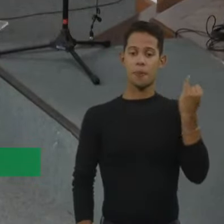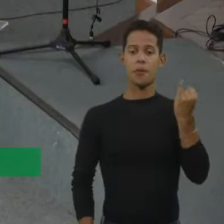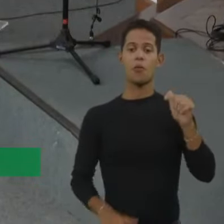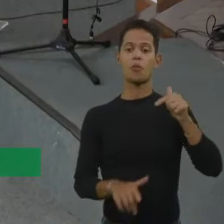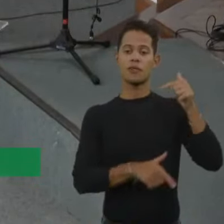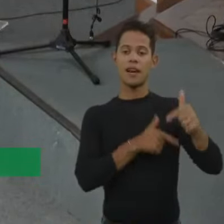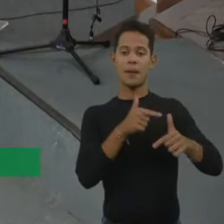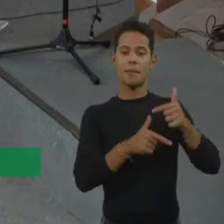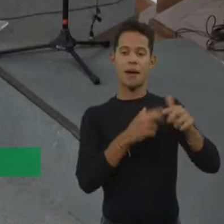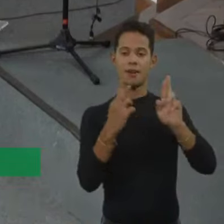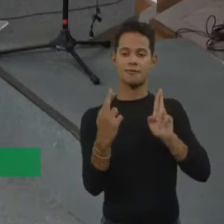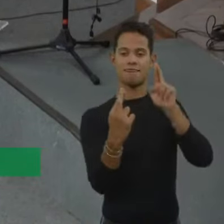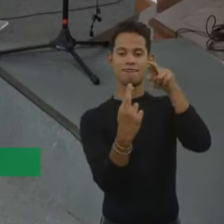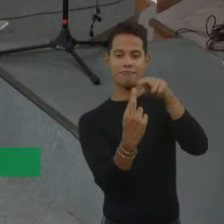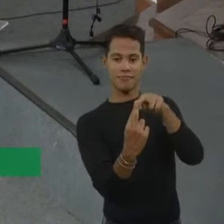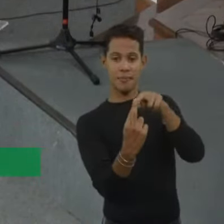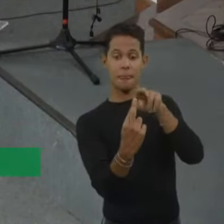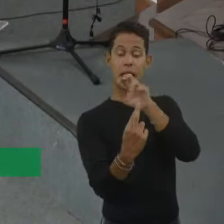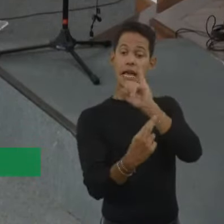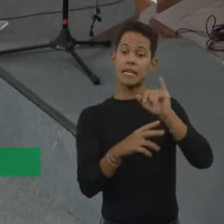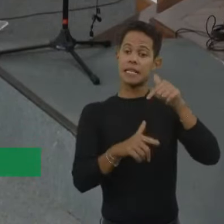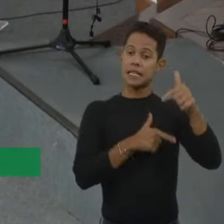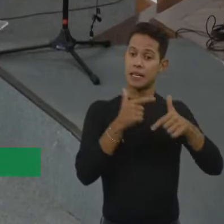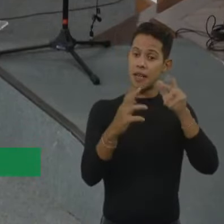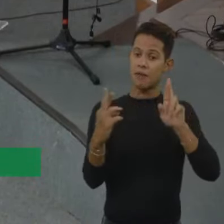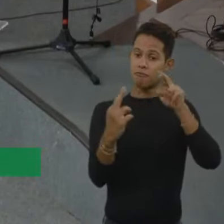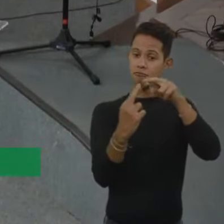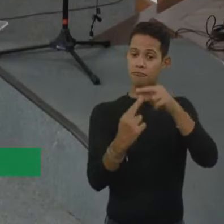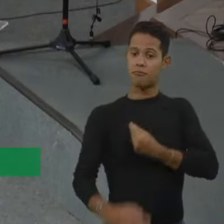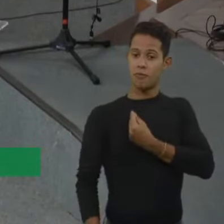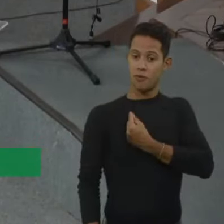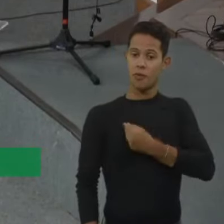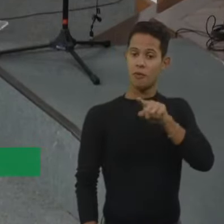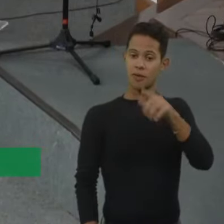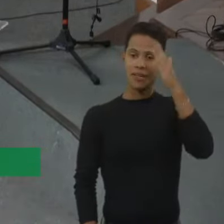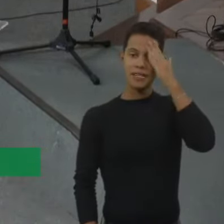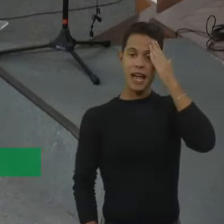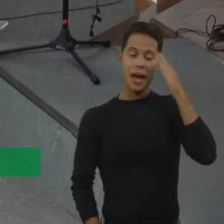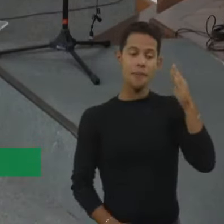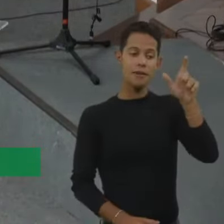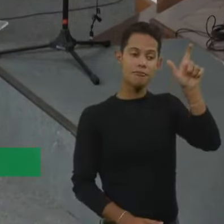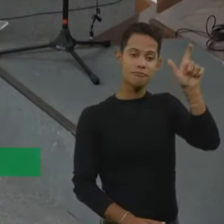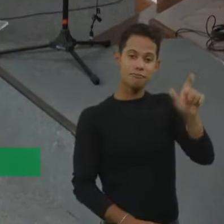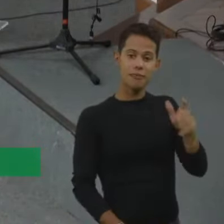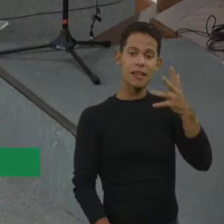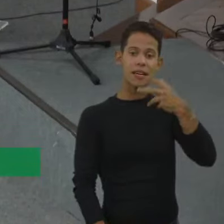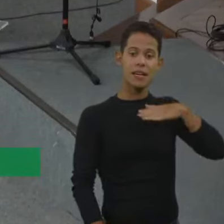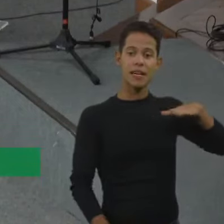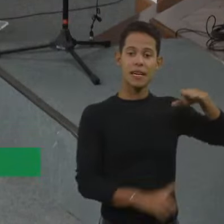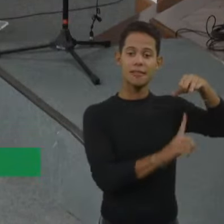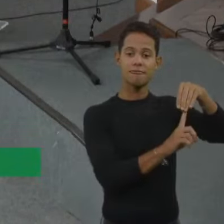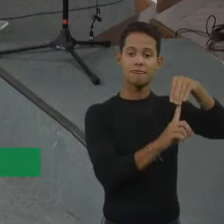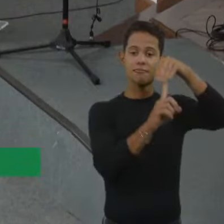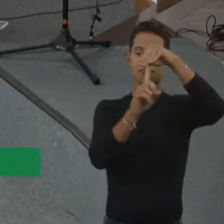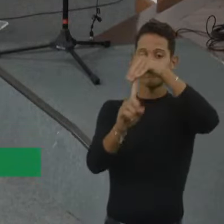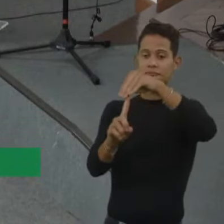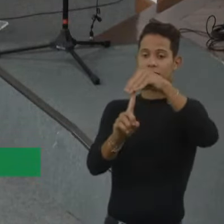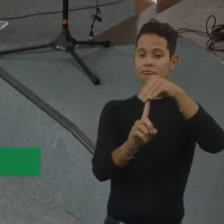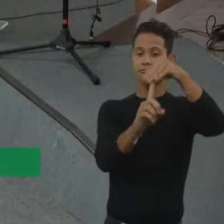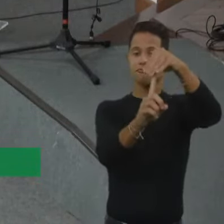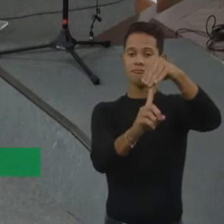você tem um serviço de referência, você sabe para onde encaminhar essas crianças. Do contrário, elas ficam perdidas. E aí